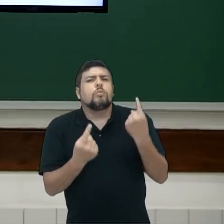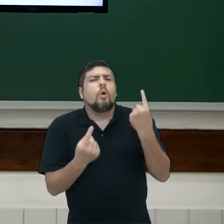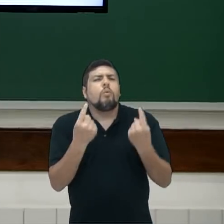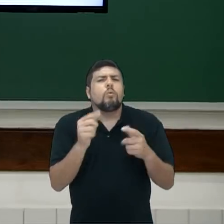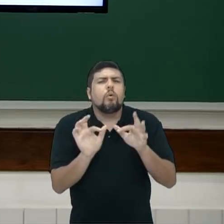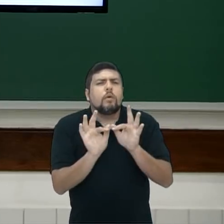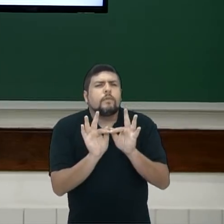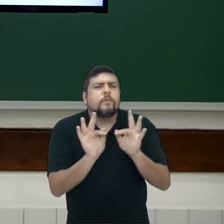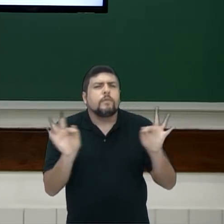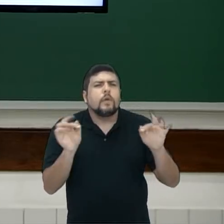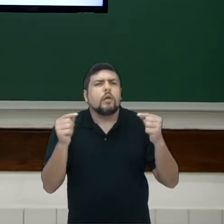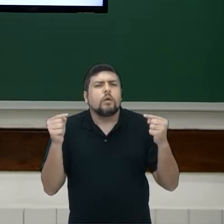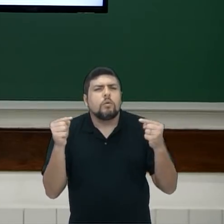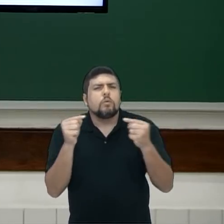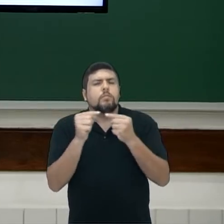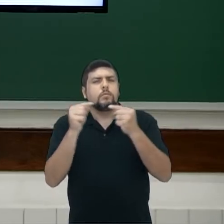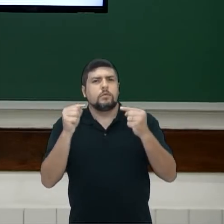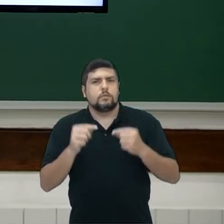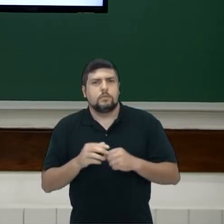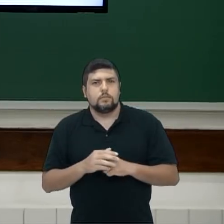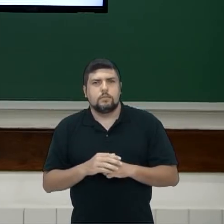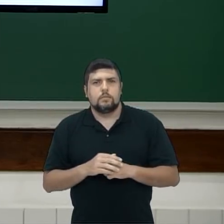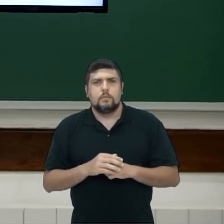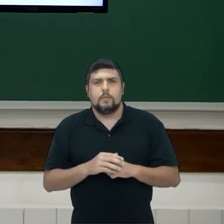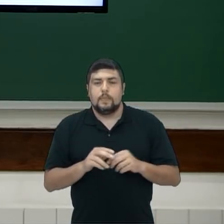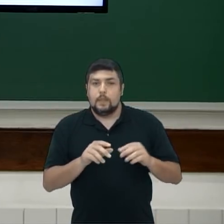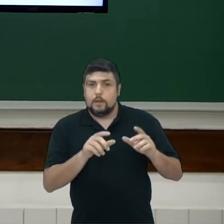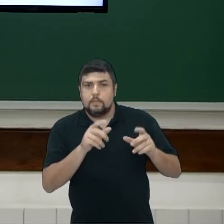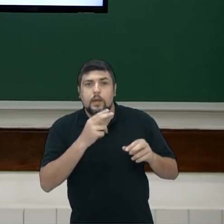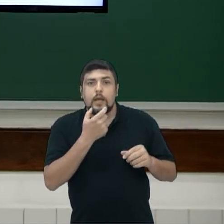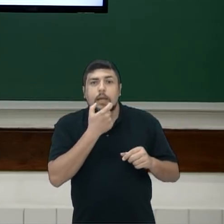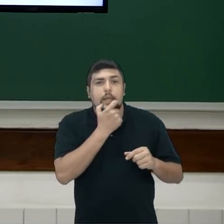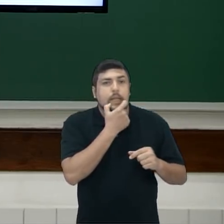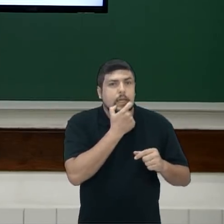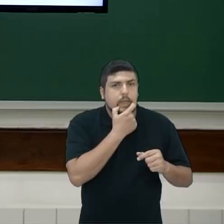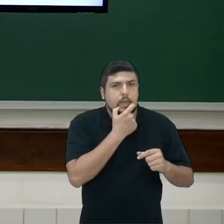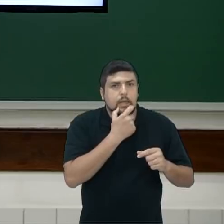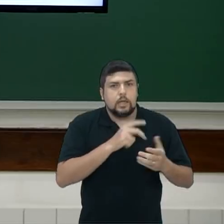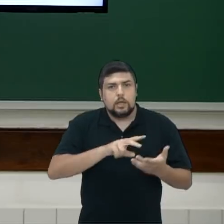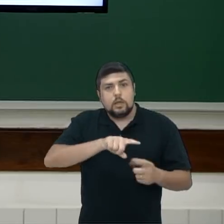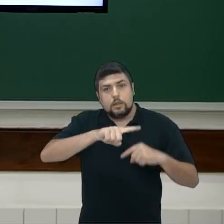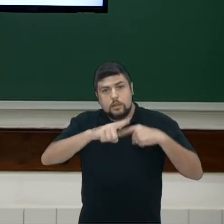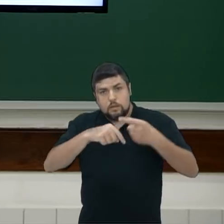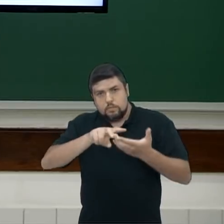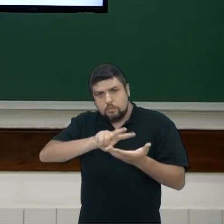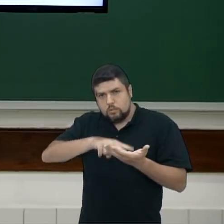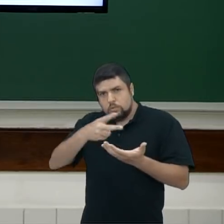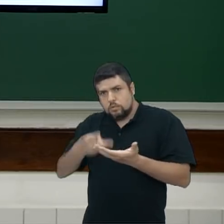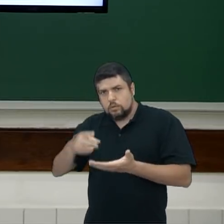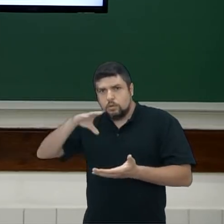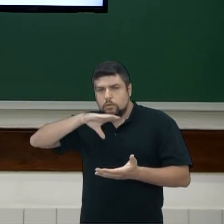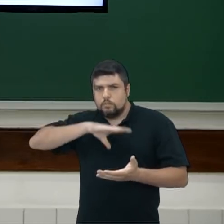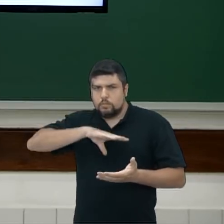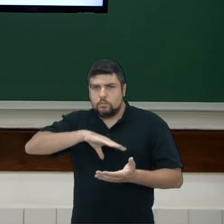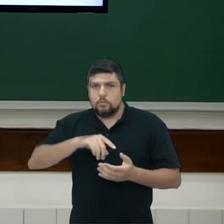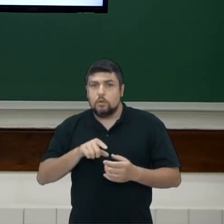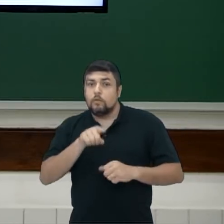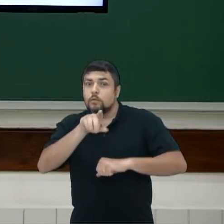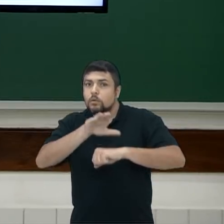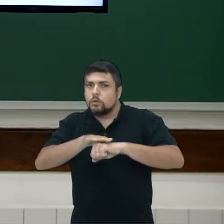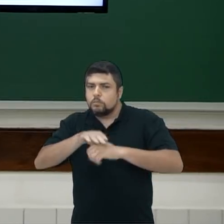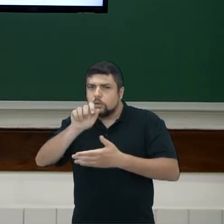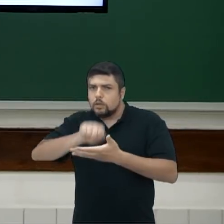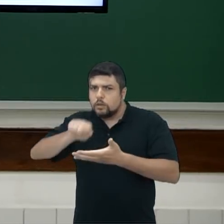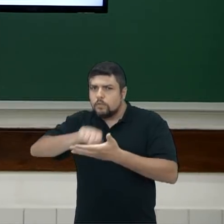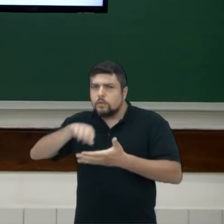partir dessas imagens. Eu vou te passar ele em inglês e depois a gente vai conversar um pouquinho sobre a tradução dele. Então, em português, escreva o que você acha